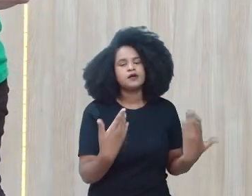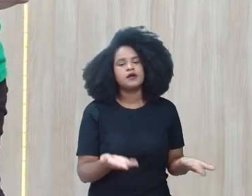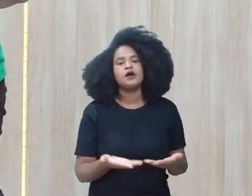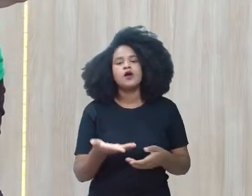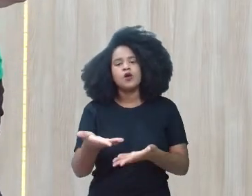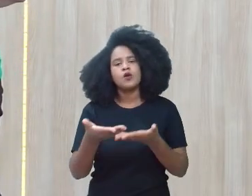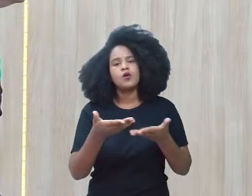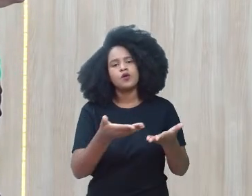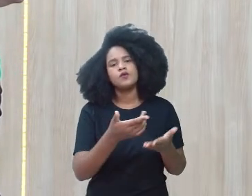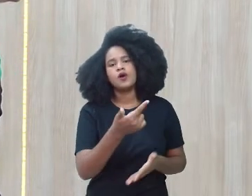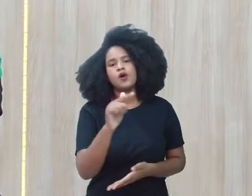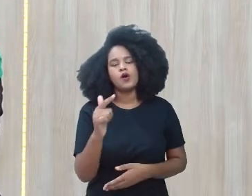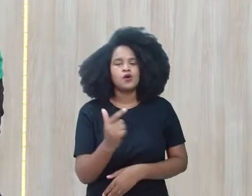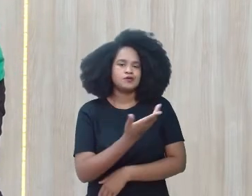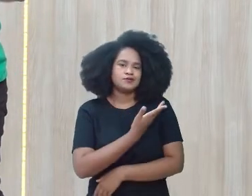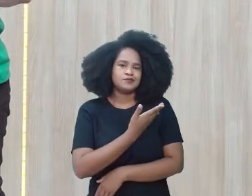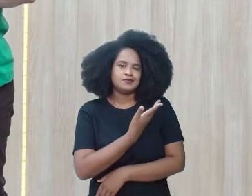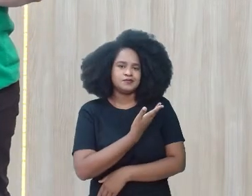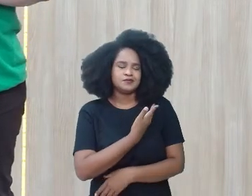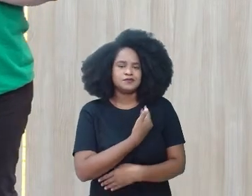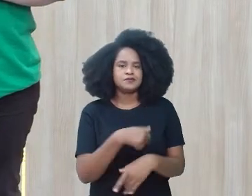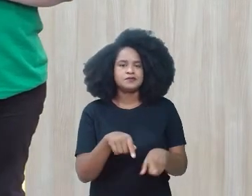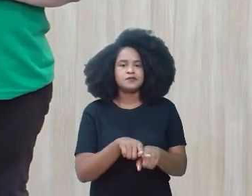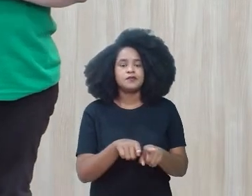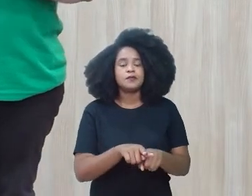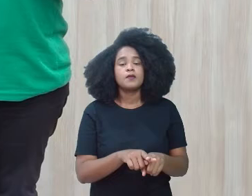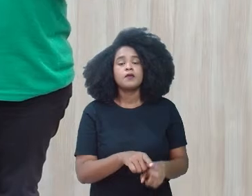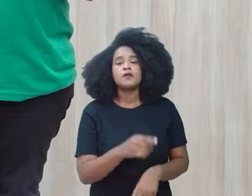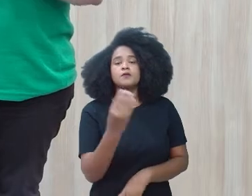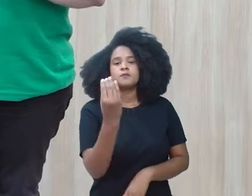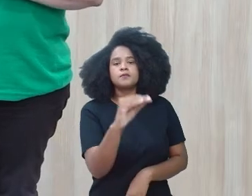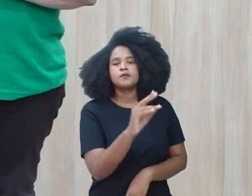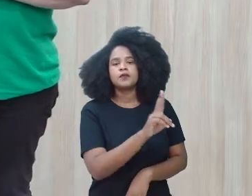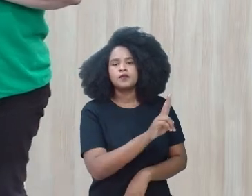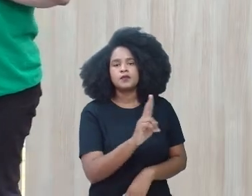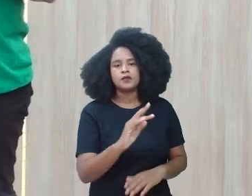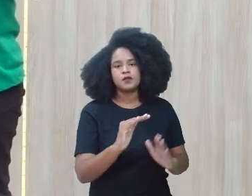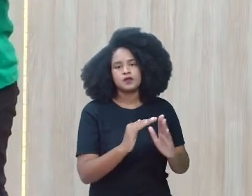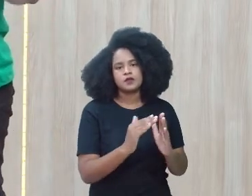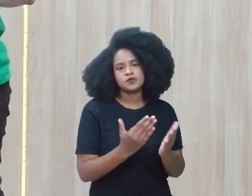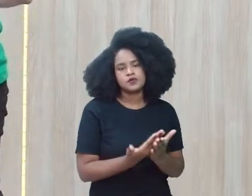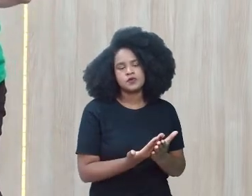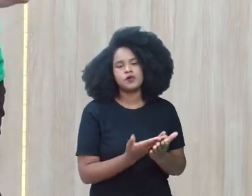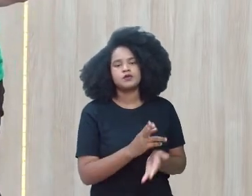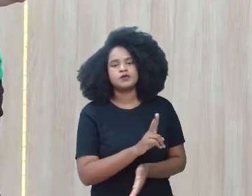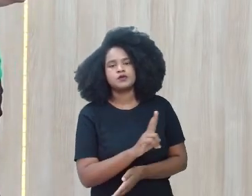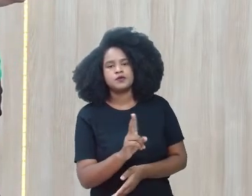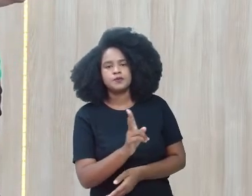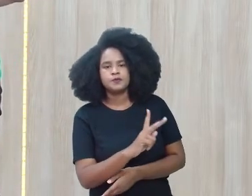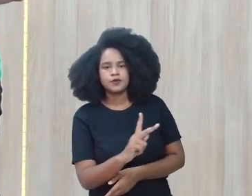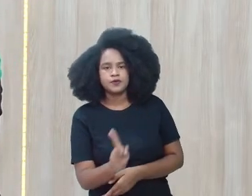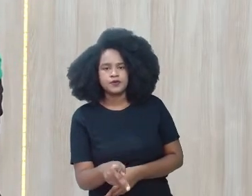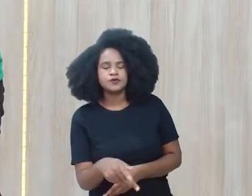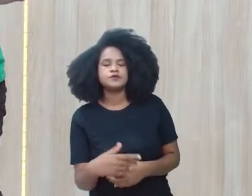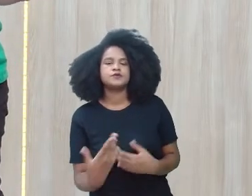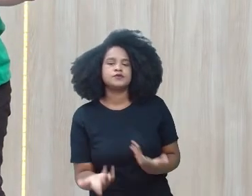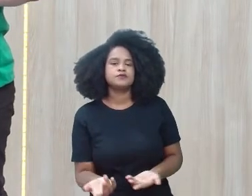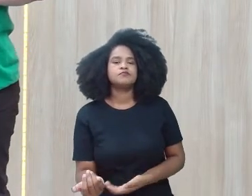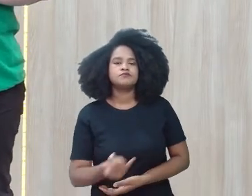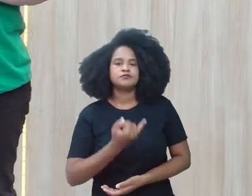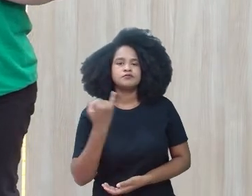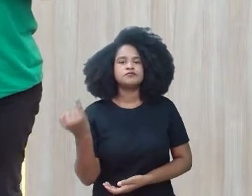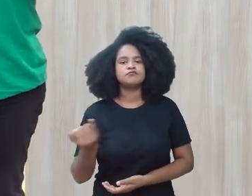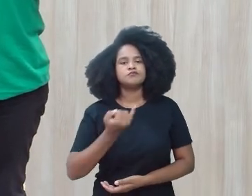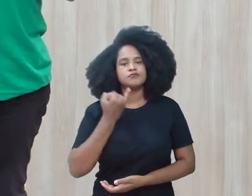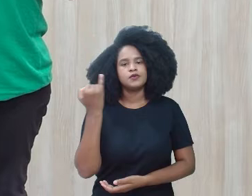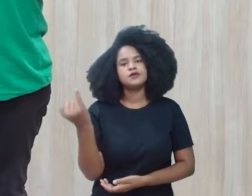outros colegas também. Coloca o nome da sua escola, o nome da sua professora, do seu professor, tá? Isso é